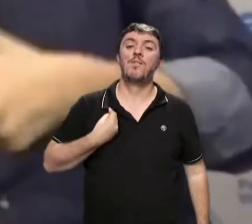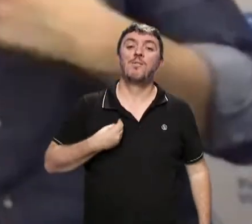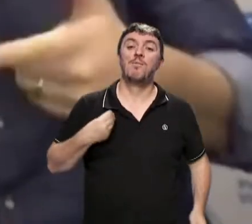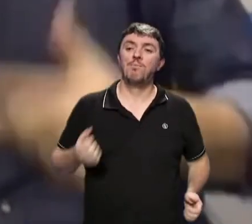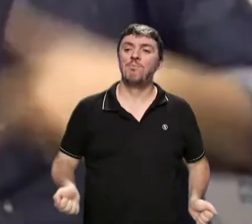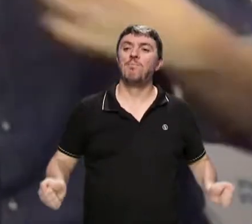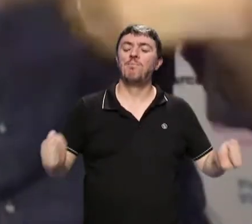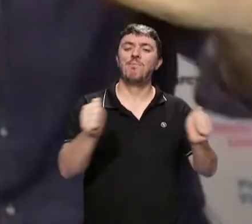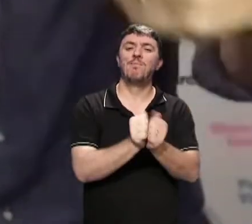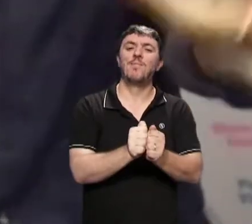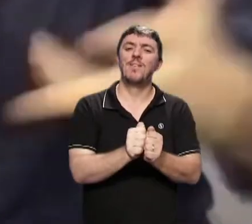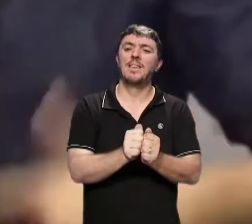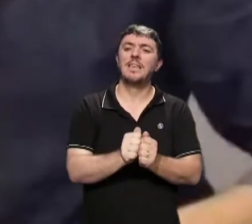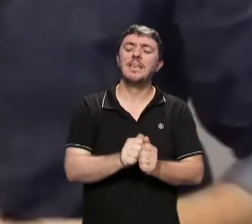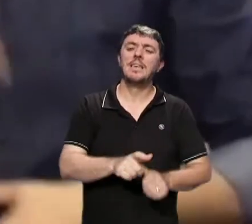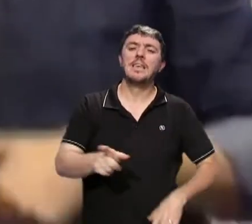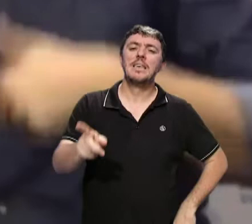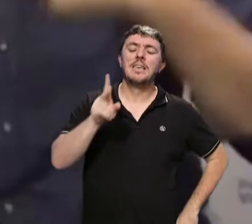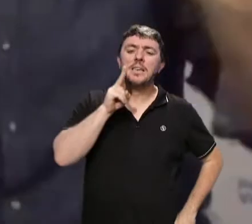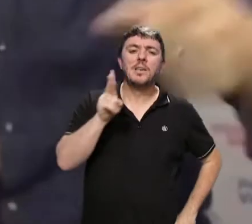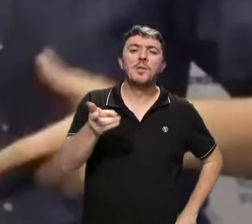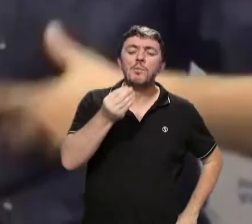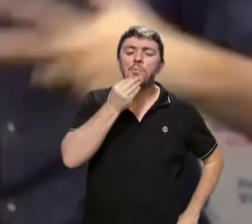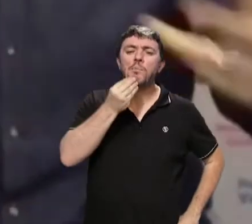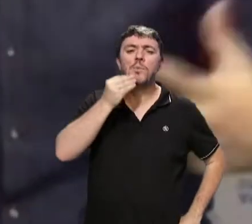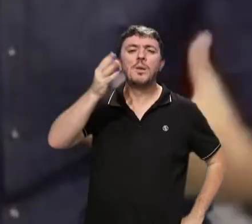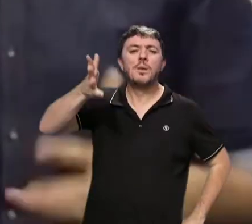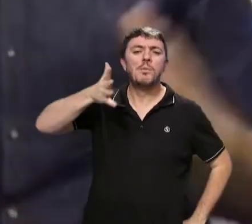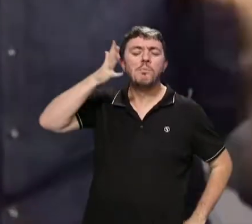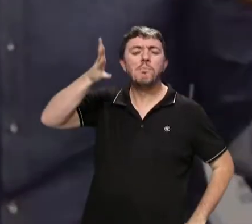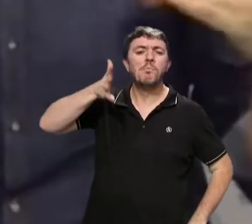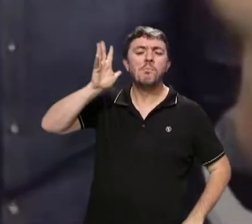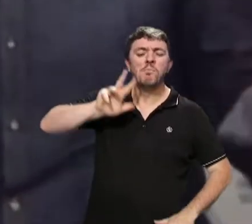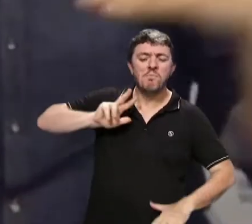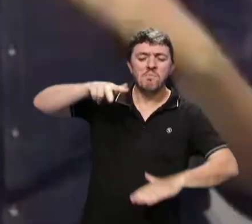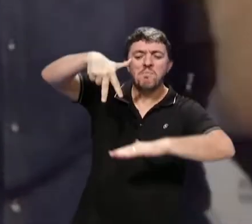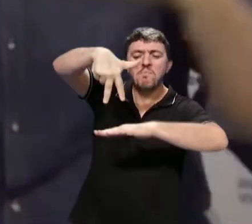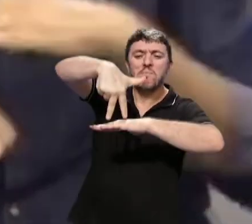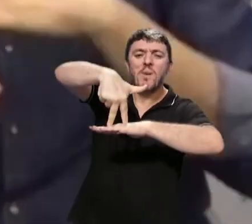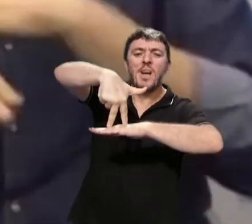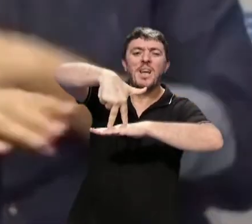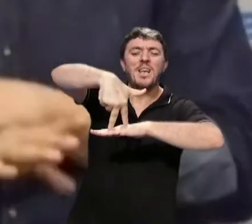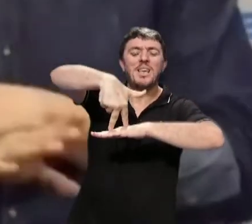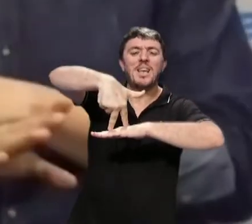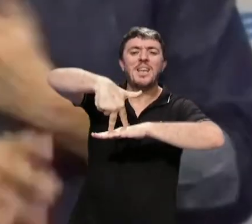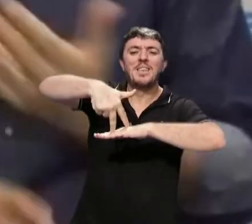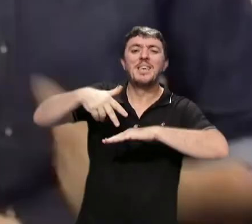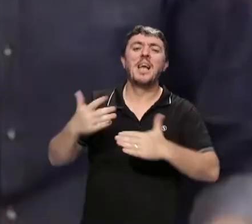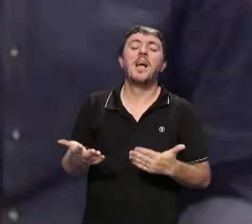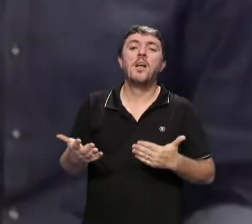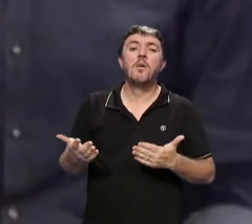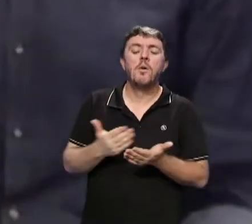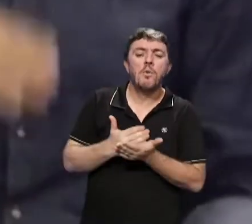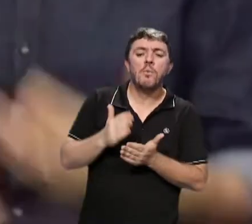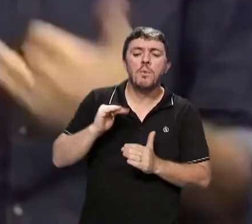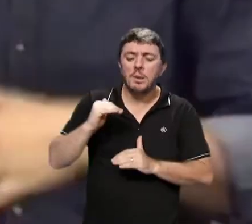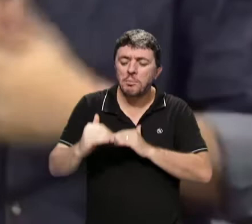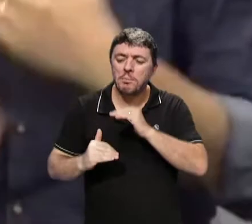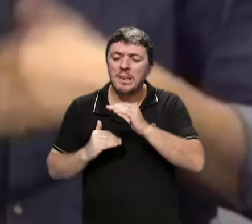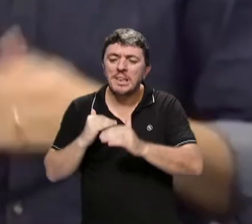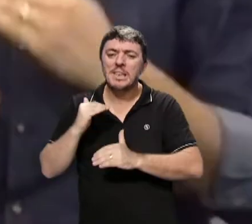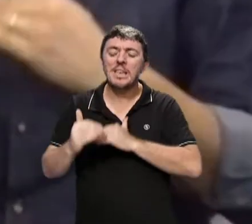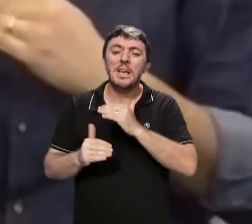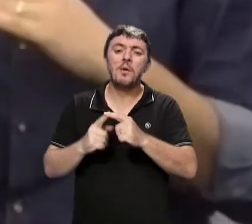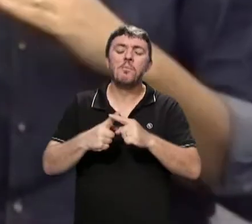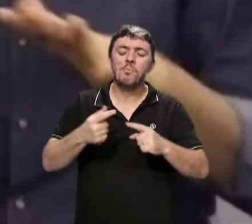ela falou, poxa, ele podia ser um palestrante, ele podia ser um coach, alguma coisa assim. E aí a gente começou a construir isso. Porque para uma